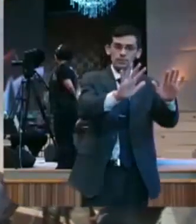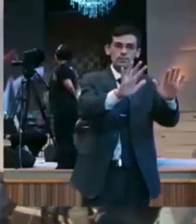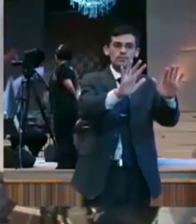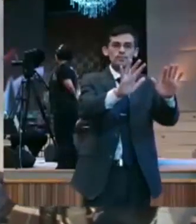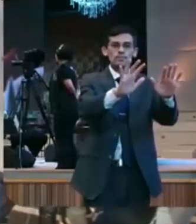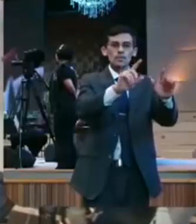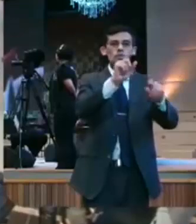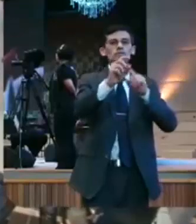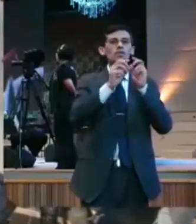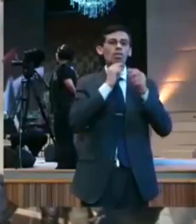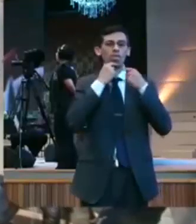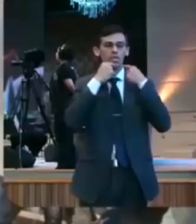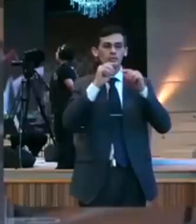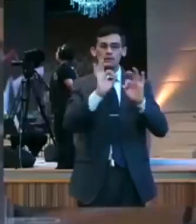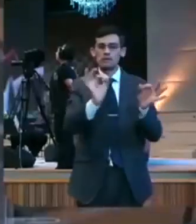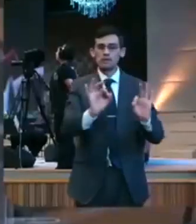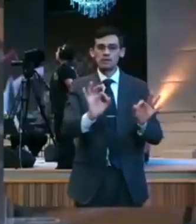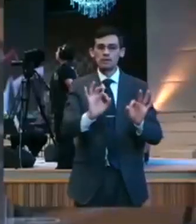reclamando?